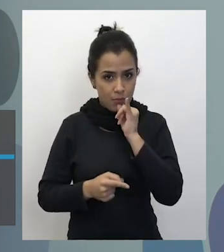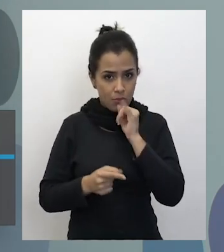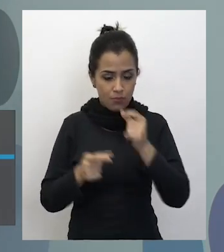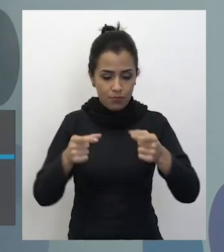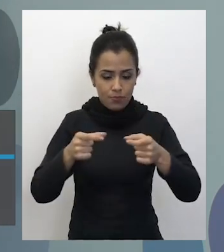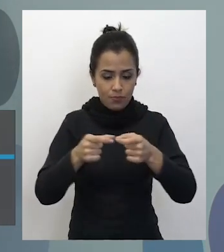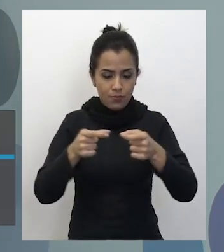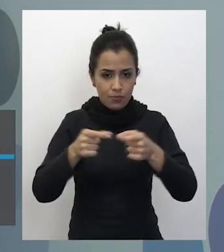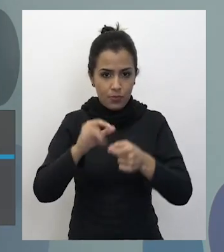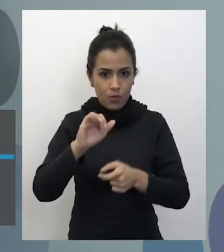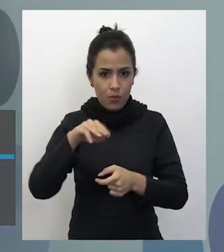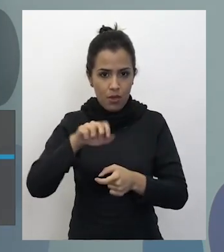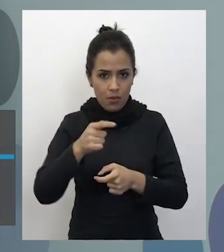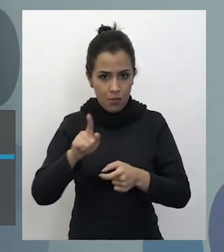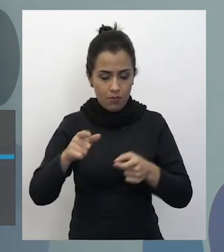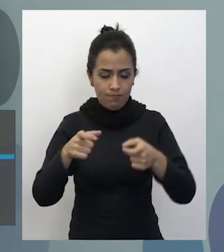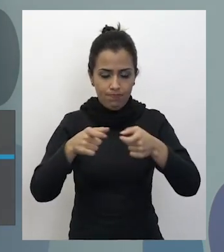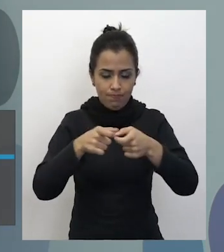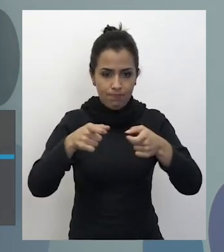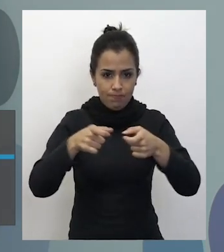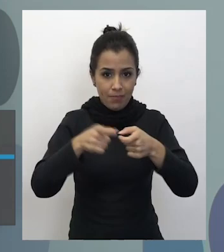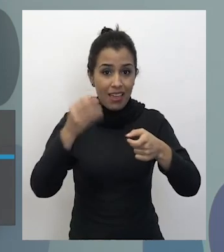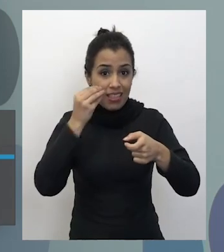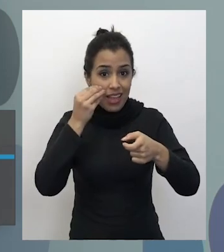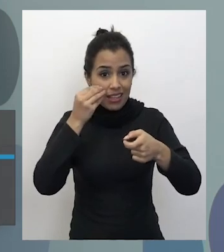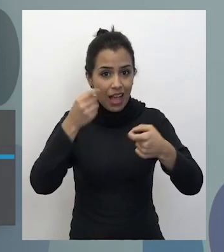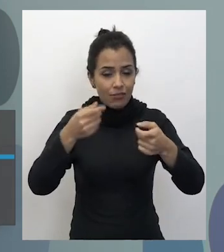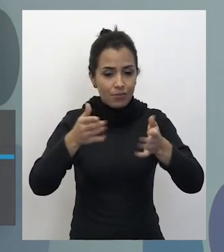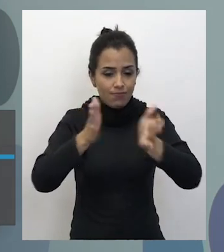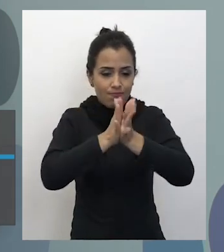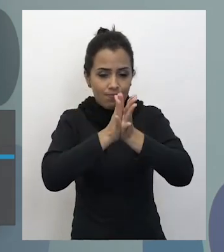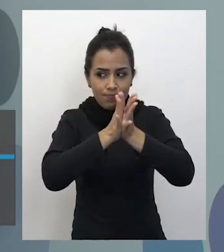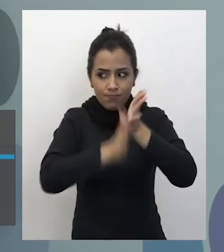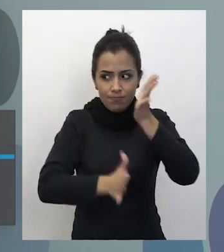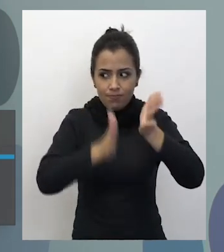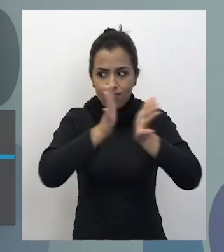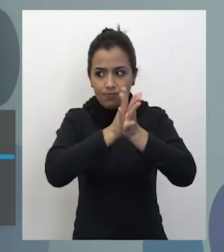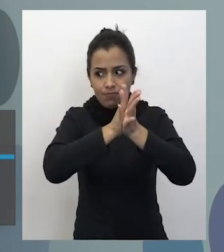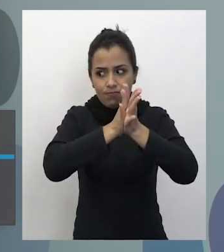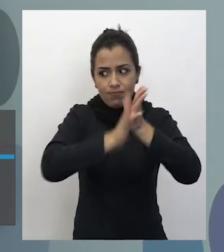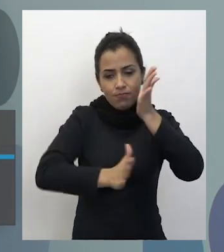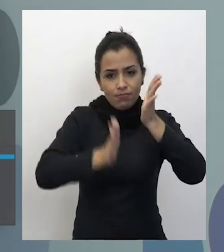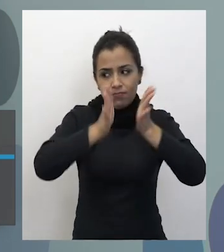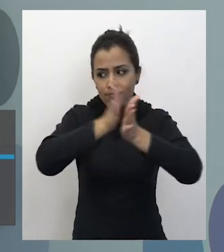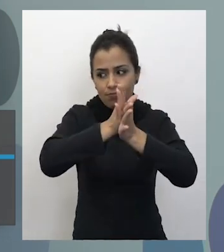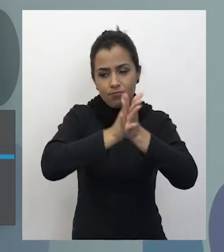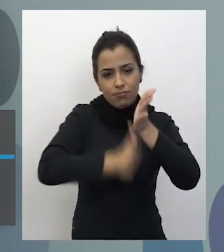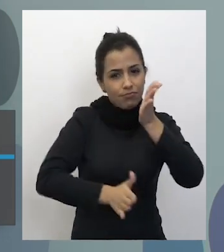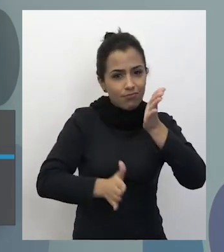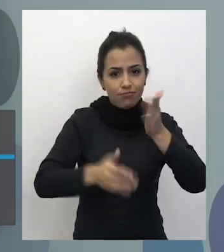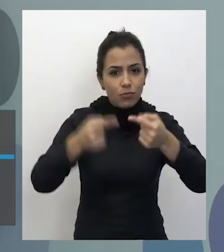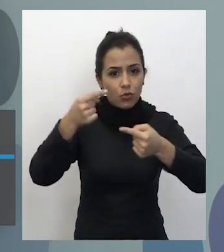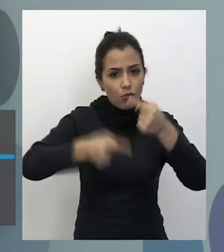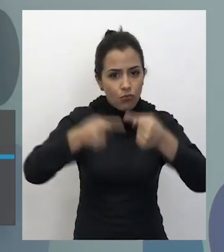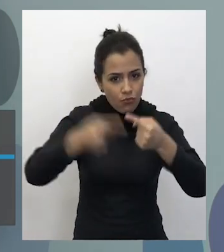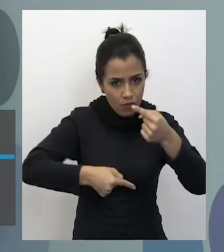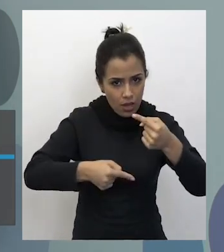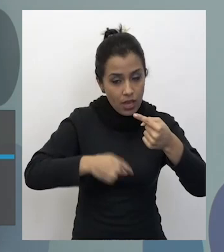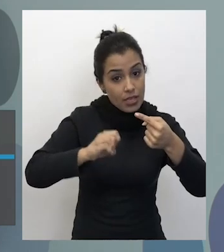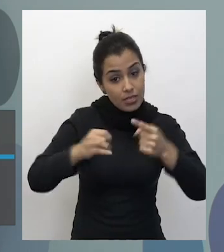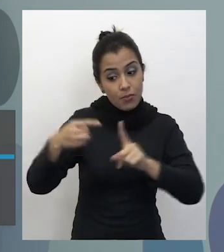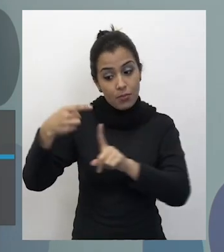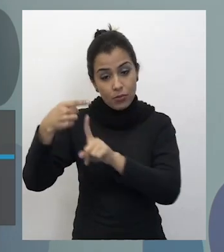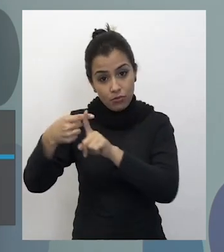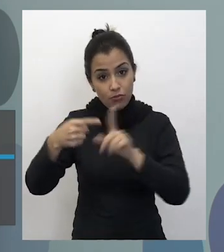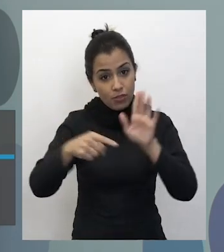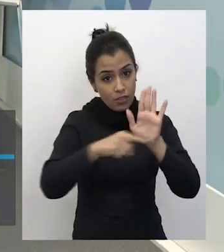o negativo com o negativo e tentar juntar, eles ficam se repelindo, você não consegue. Agora, se eu pegar o negativo e juntar com o positivo, ele gruda.